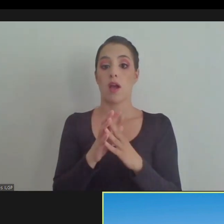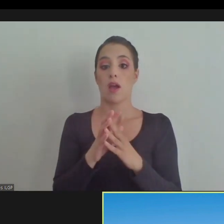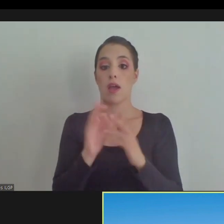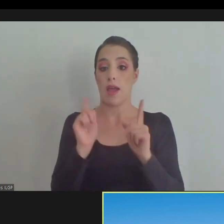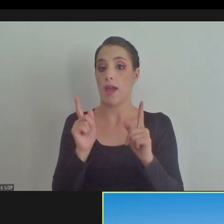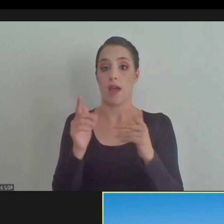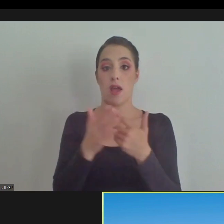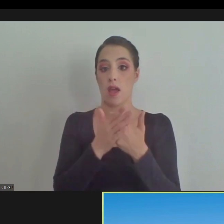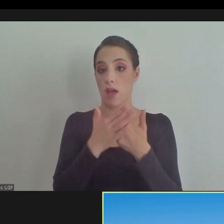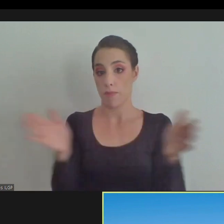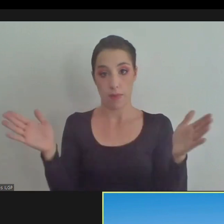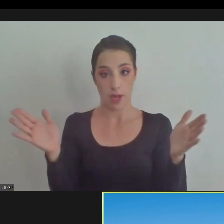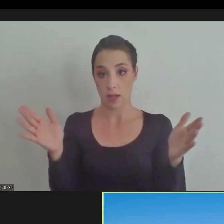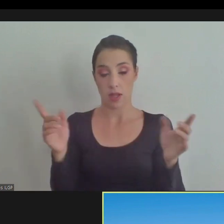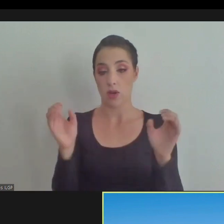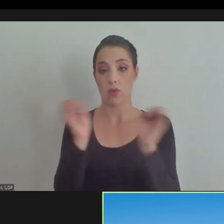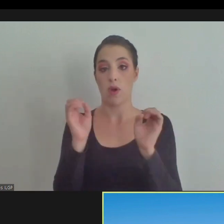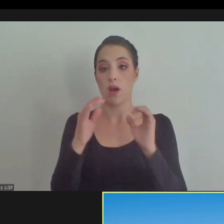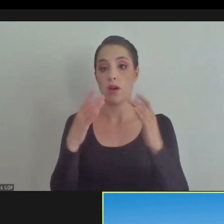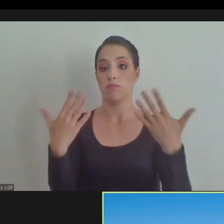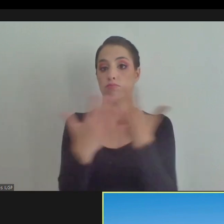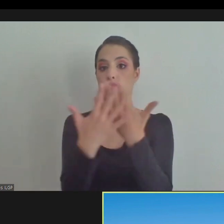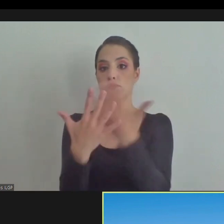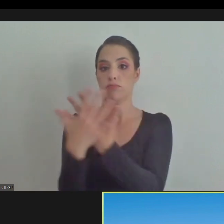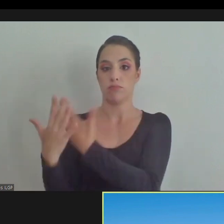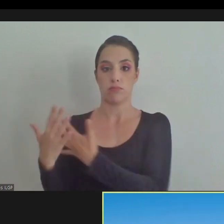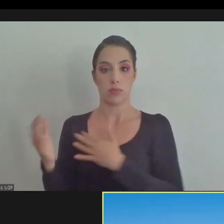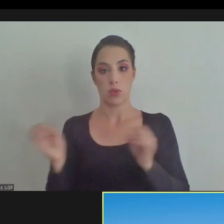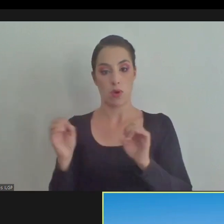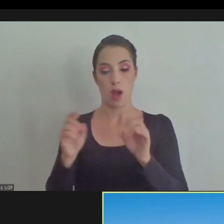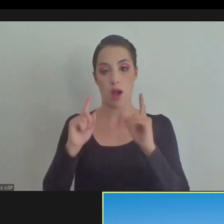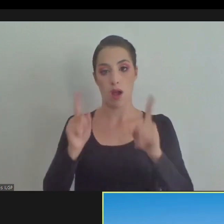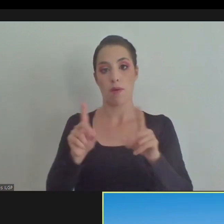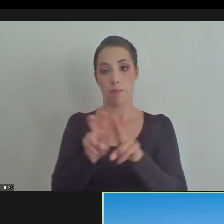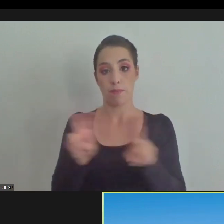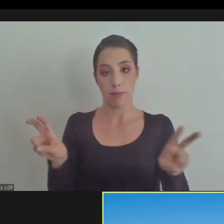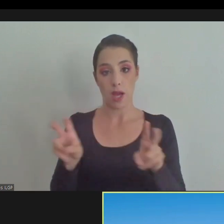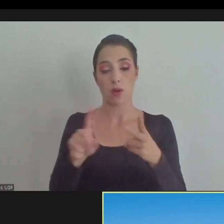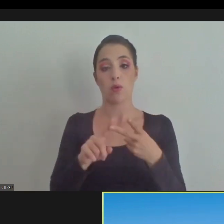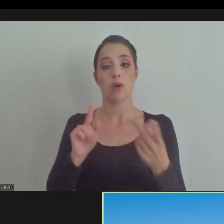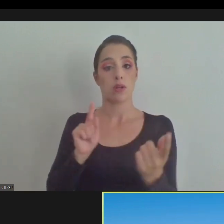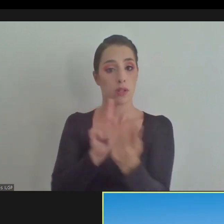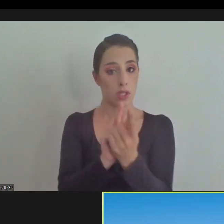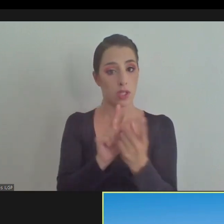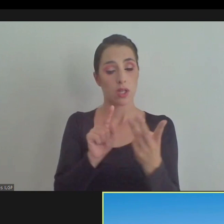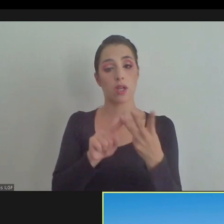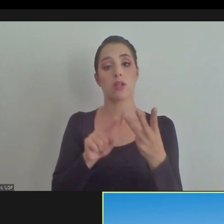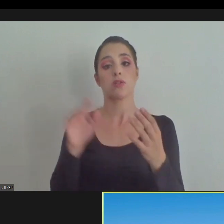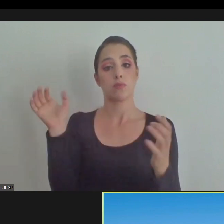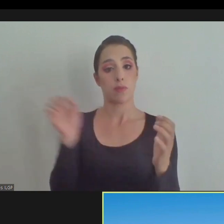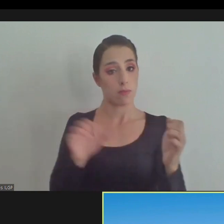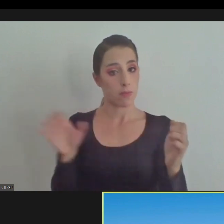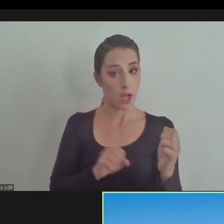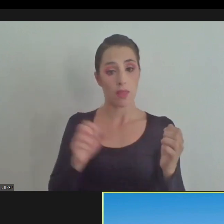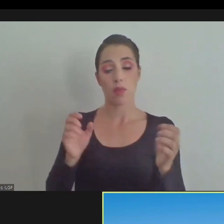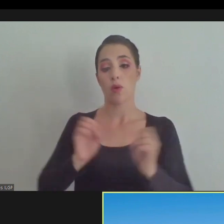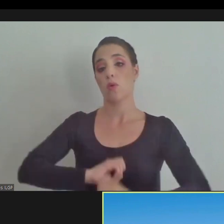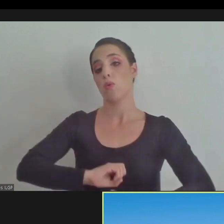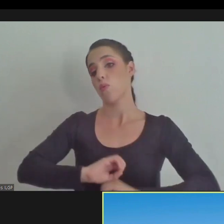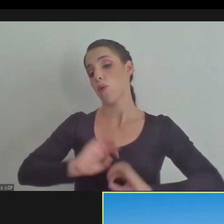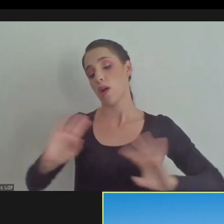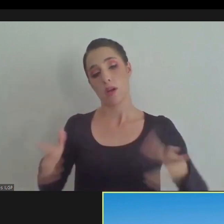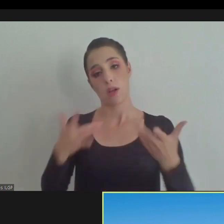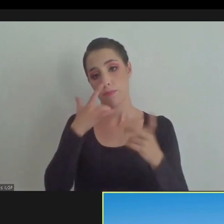aberta à sociedade, tem um banco, tem uma clínica, tem um supermercado que qualquer pessoa pode vir,